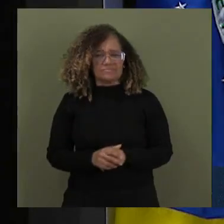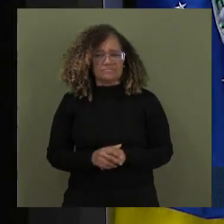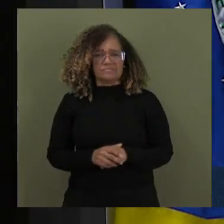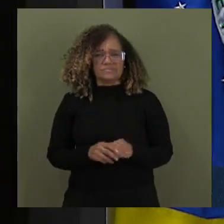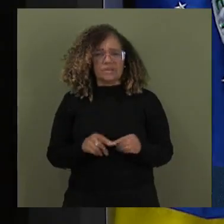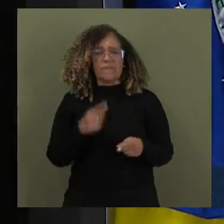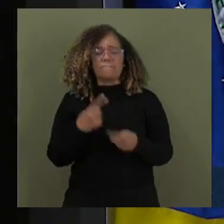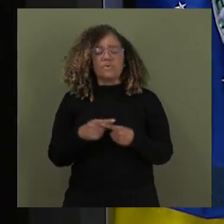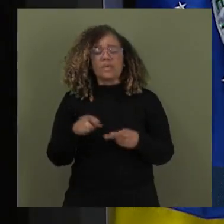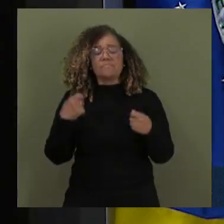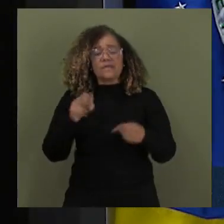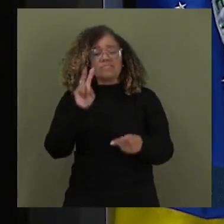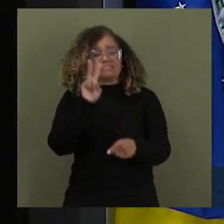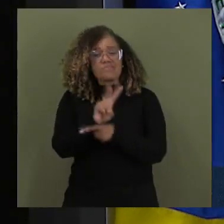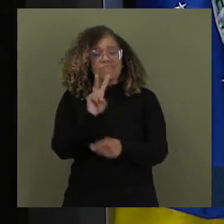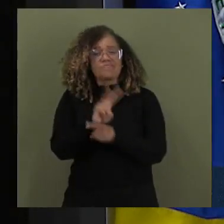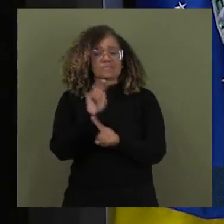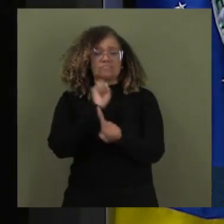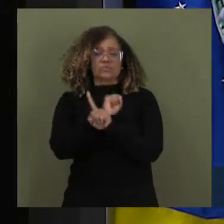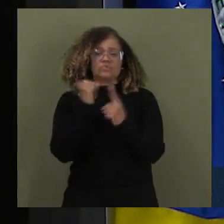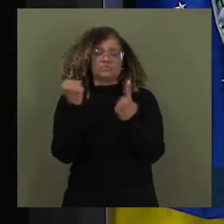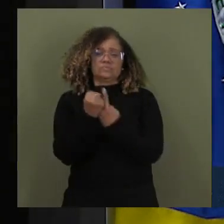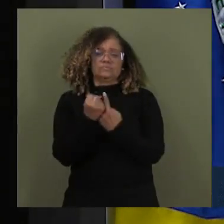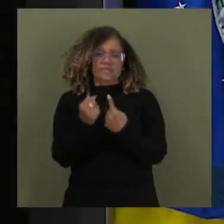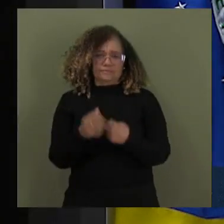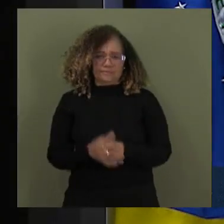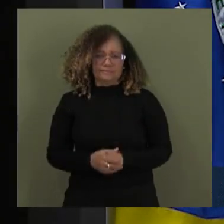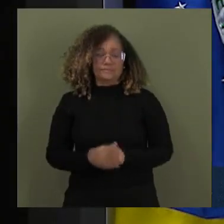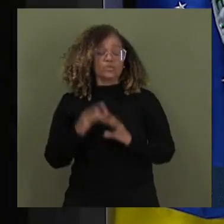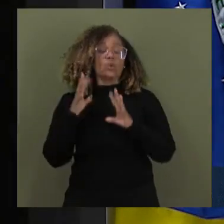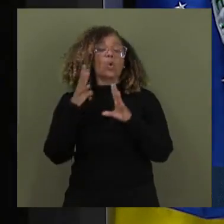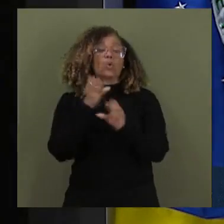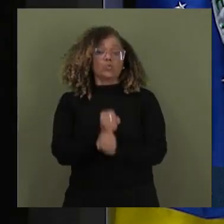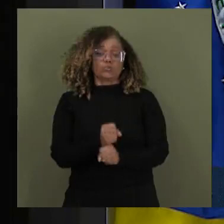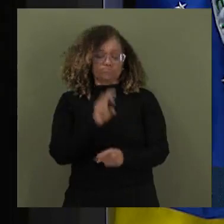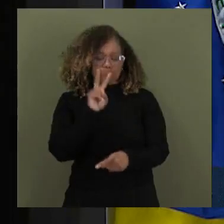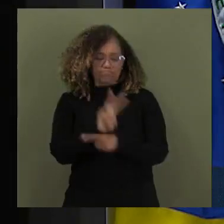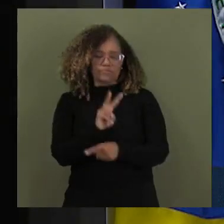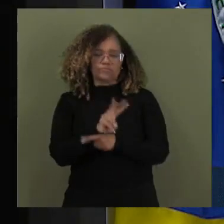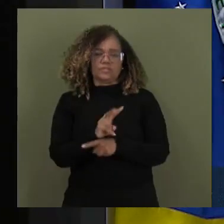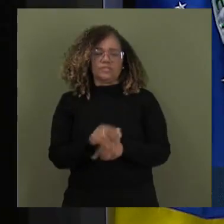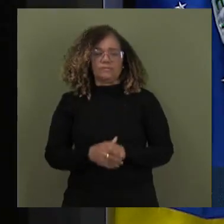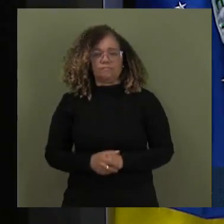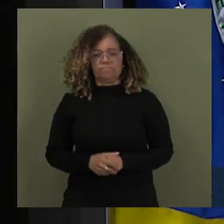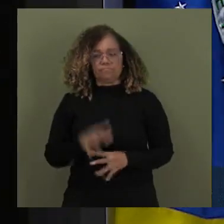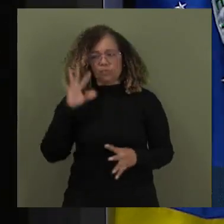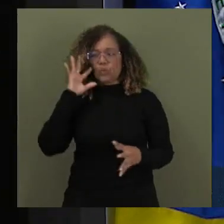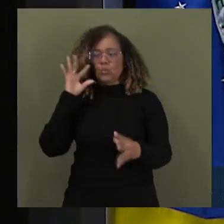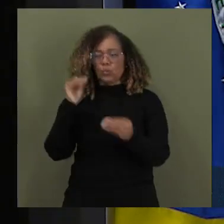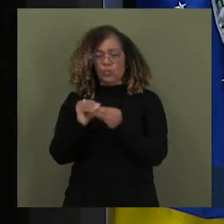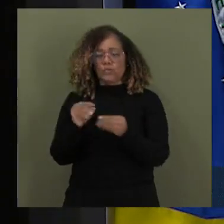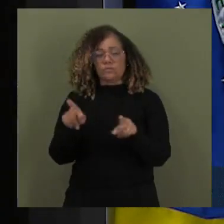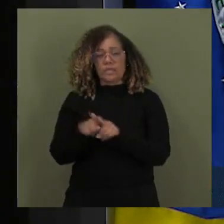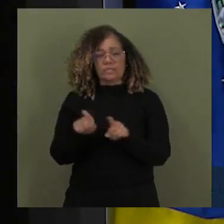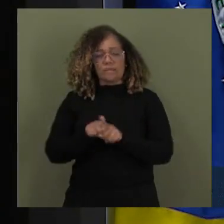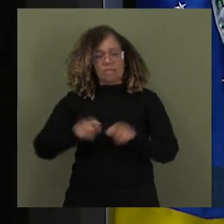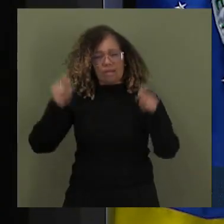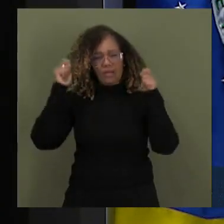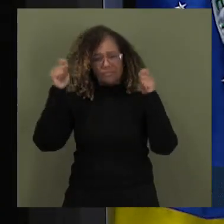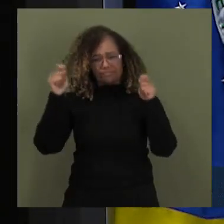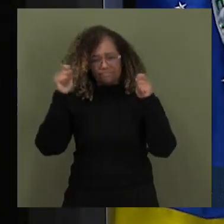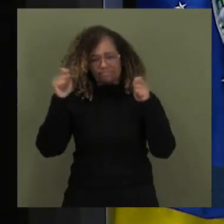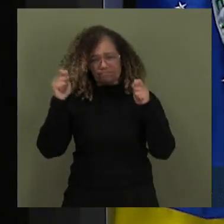de defender a sociedade, defender todos. Concluindo, senhor presidente, o ativismo judicial é